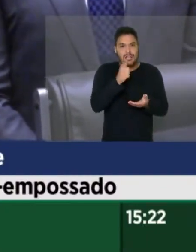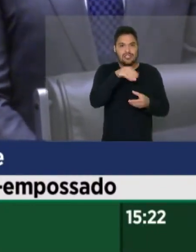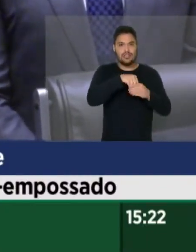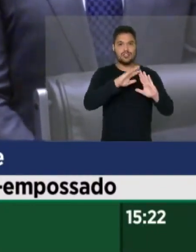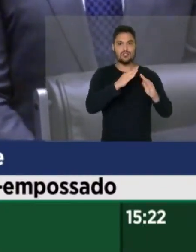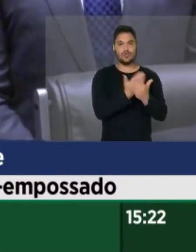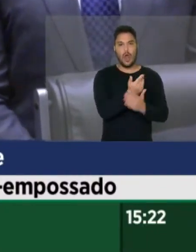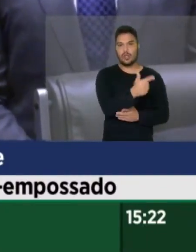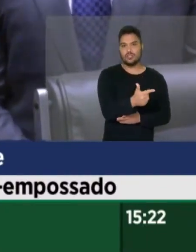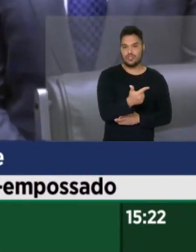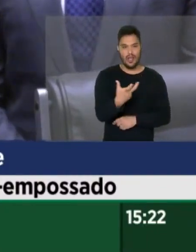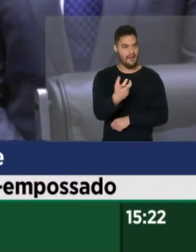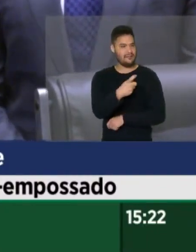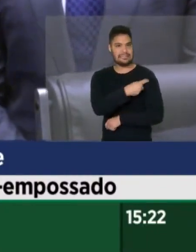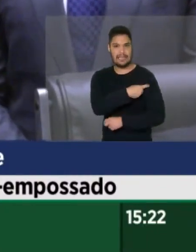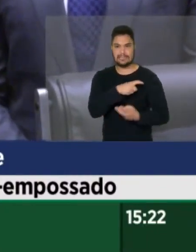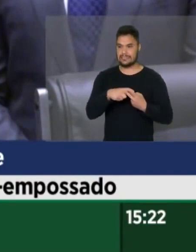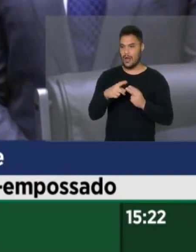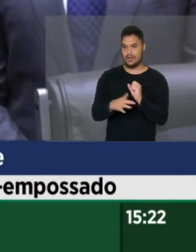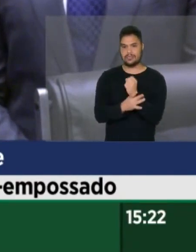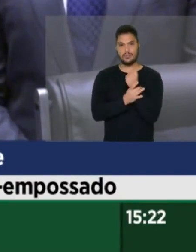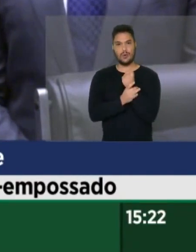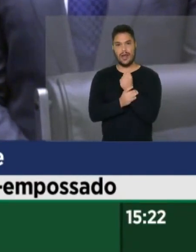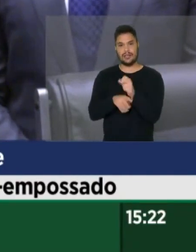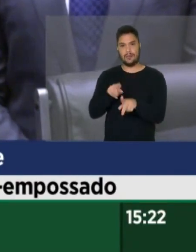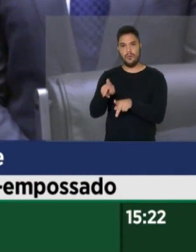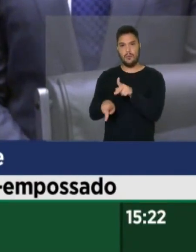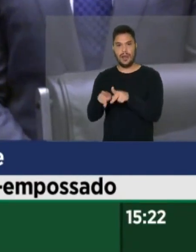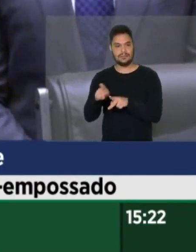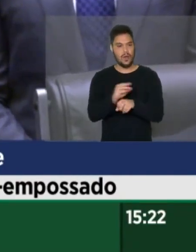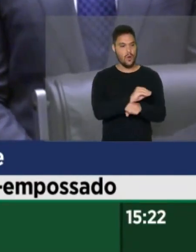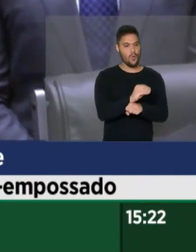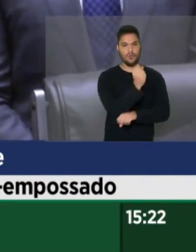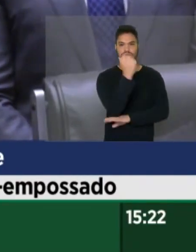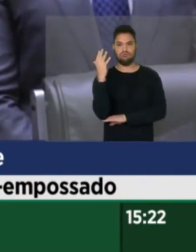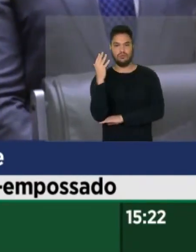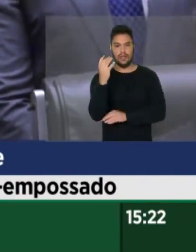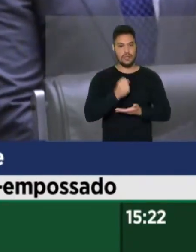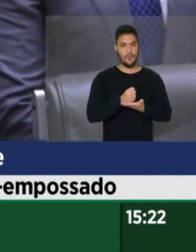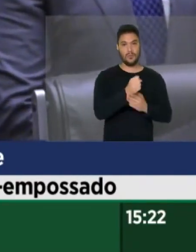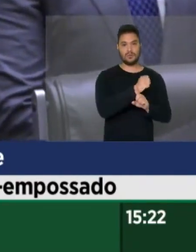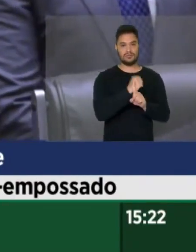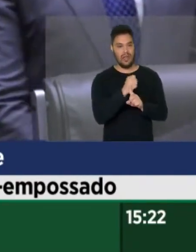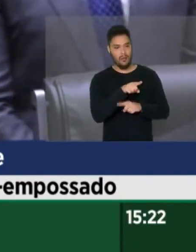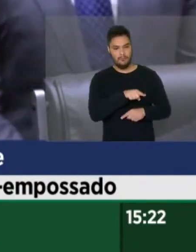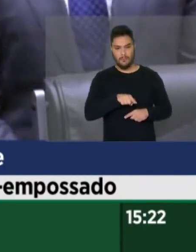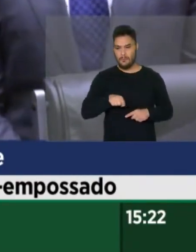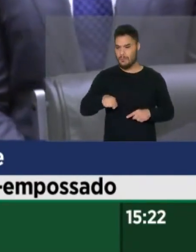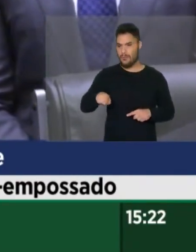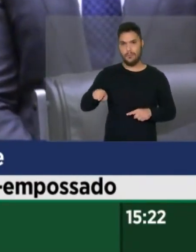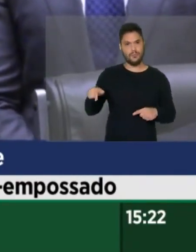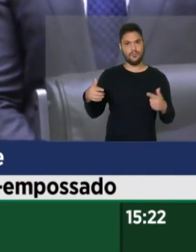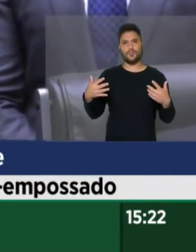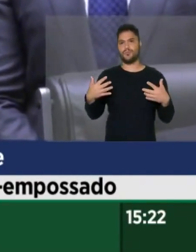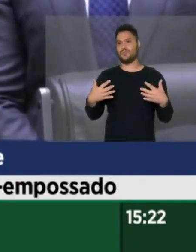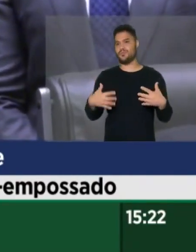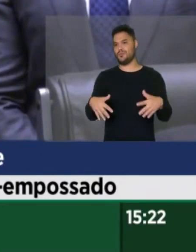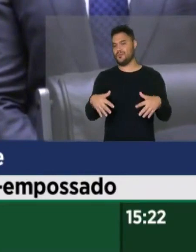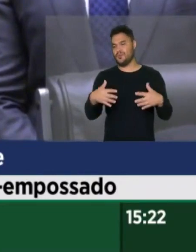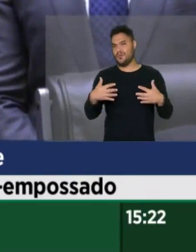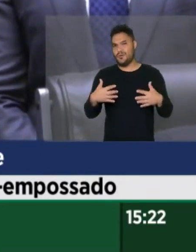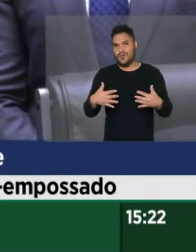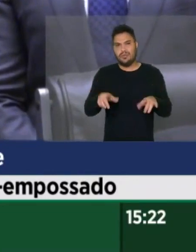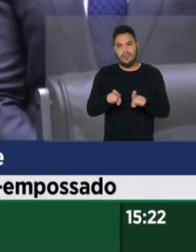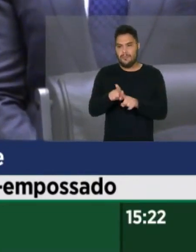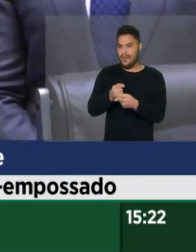a segurança pública a proteção às florestas e a assistência social desorganizado a governança da